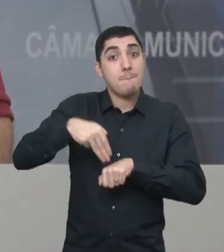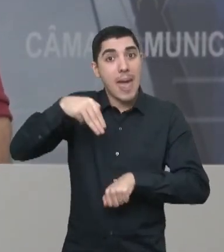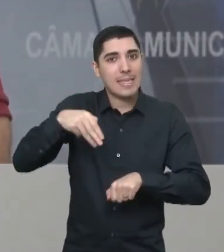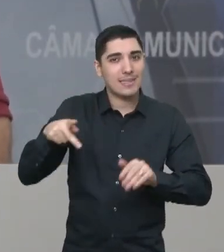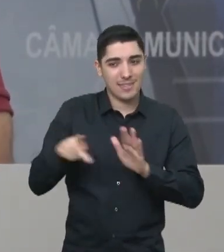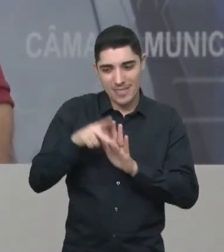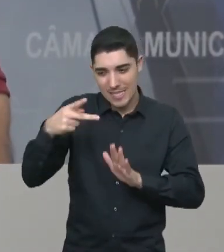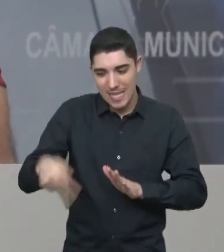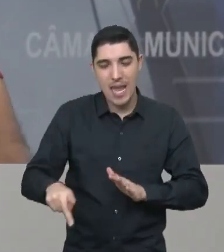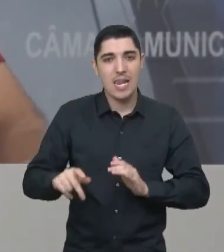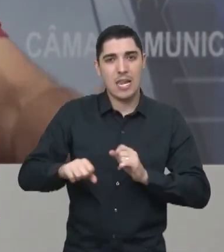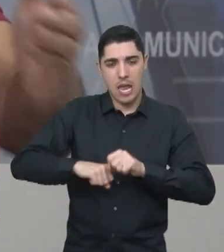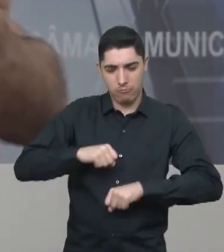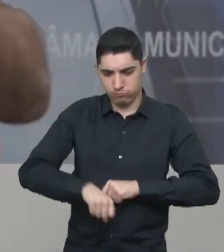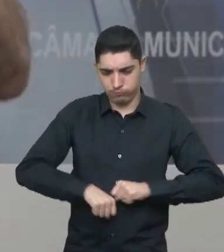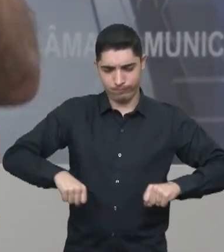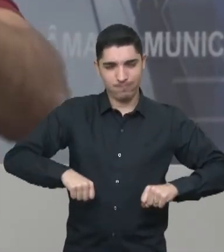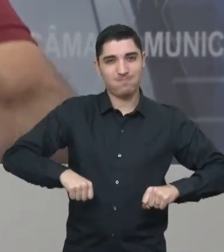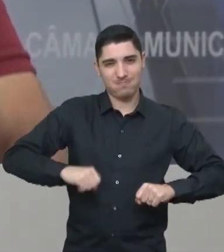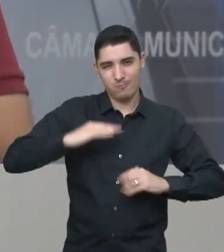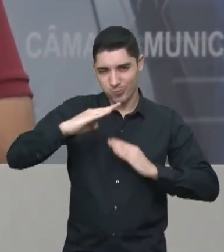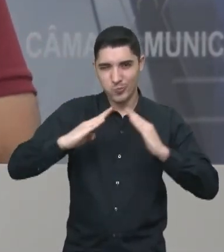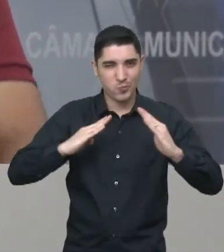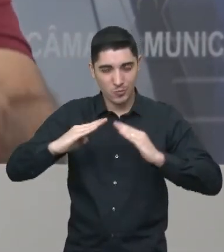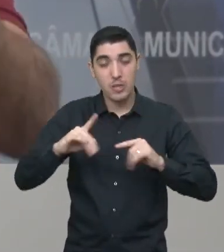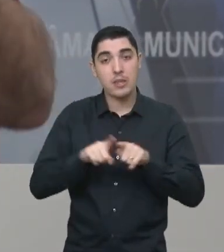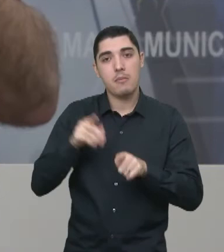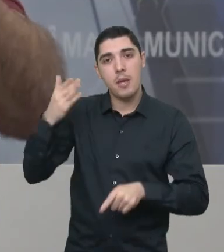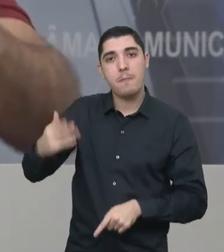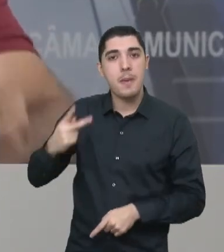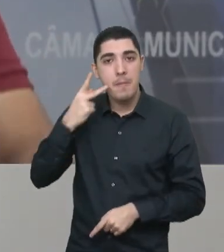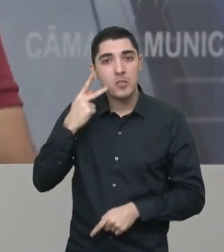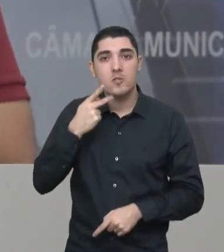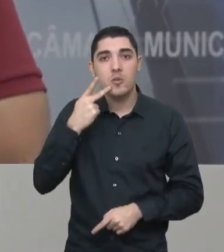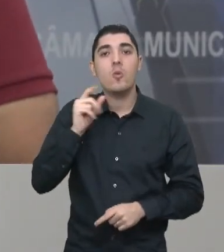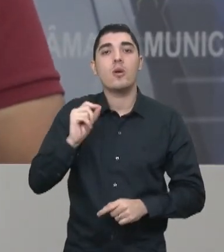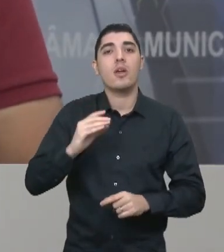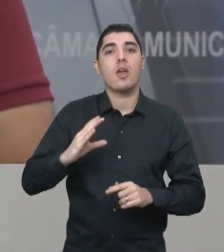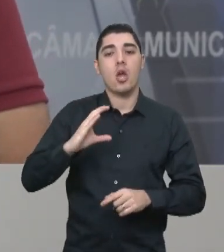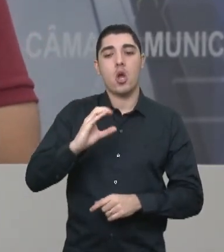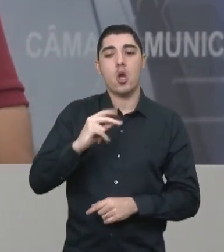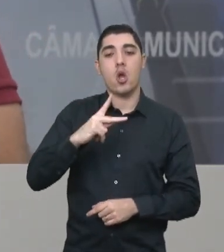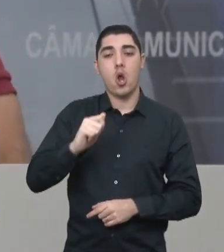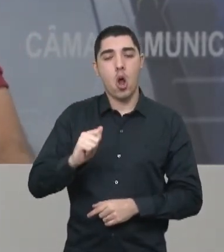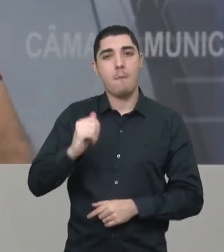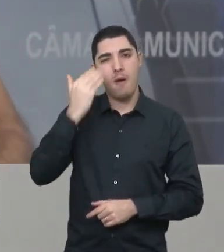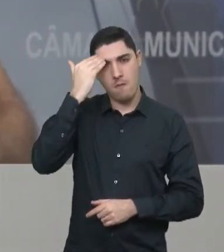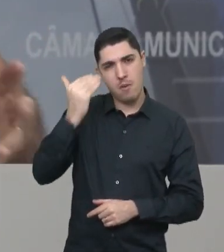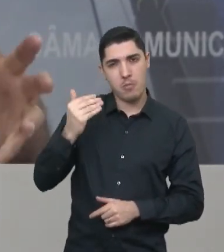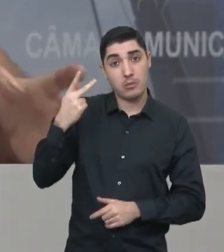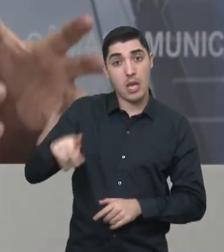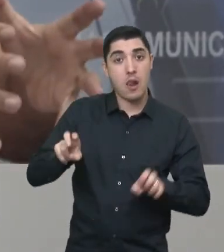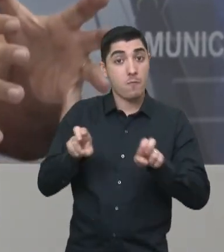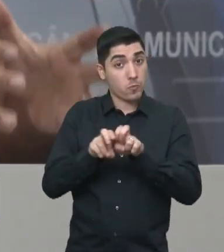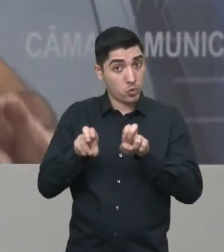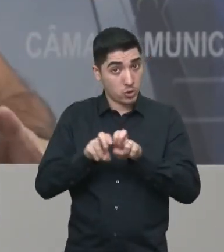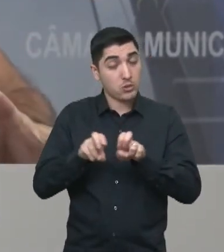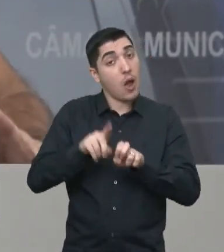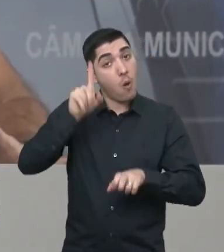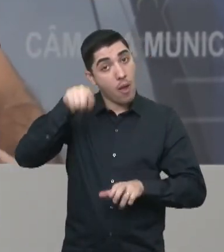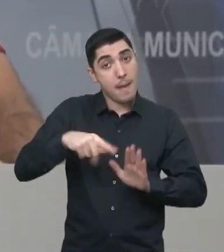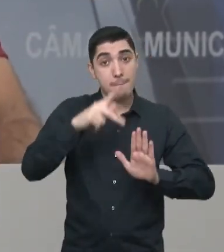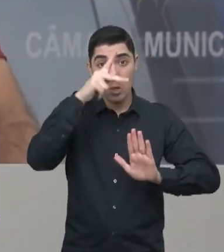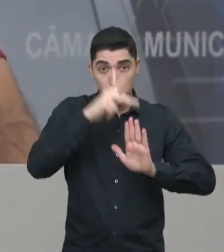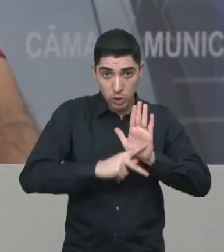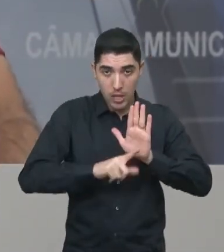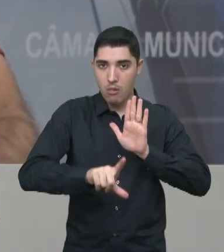mais de 1.000 alunos lá. Aqui também o Rafael Pascucci falou da Copa Popular de futsal, que veio através de um projeto de lei